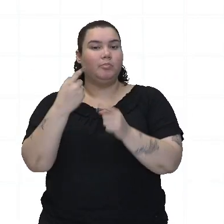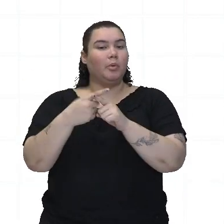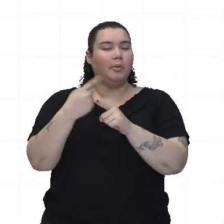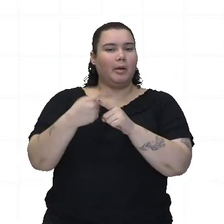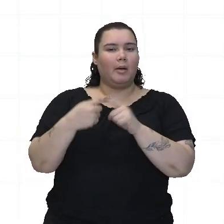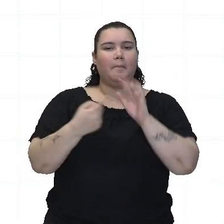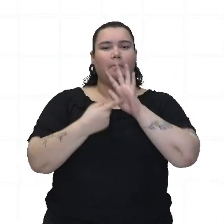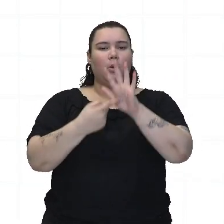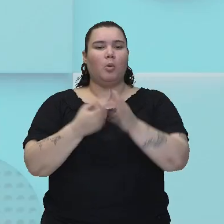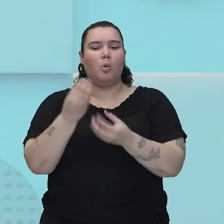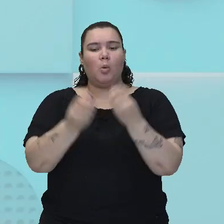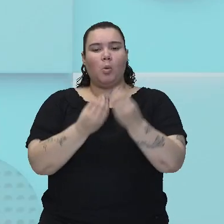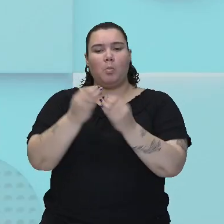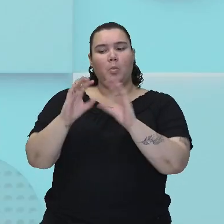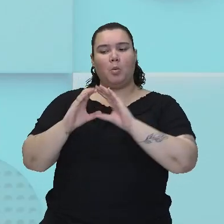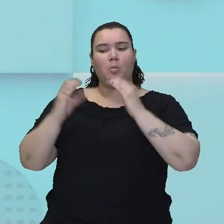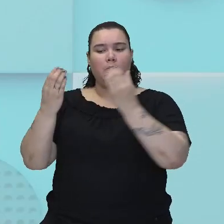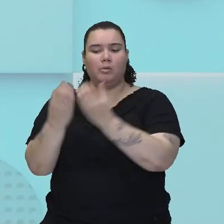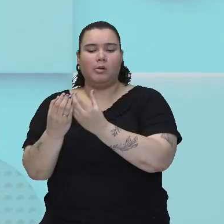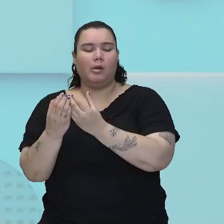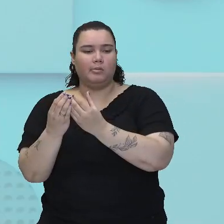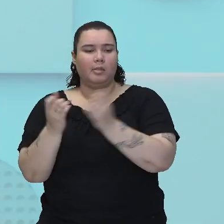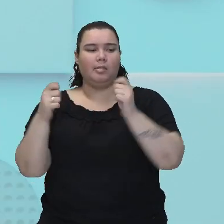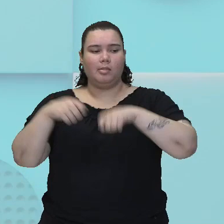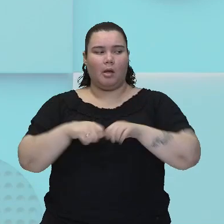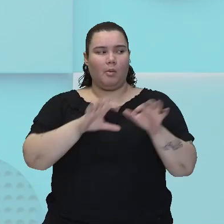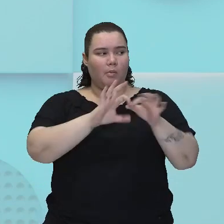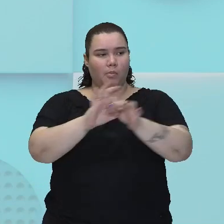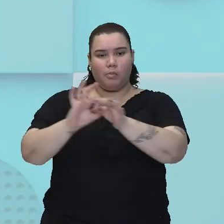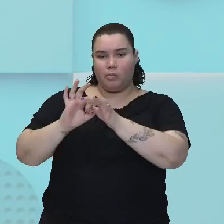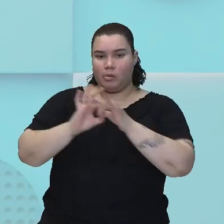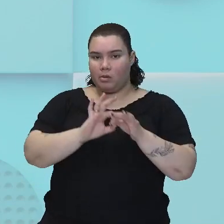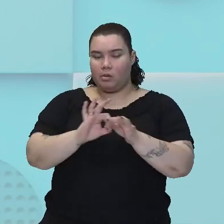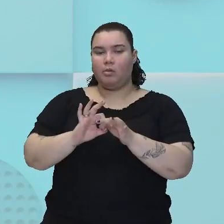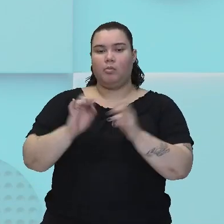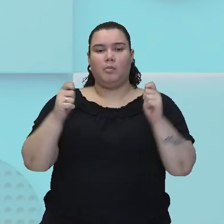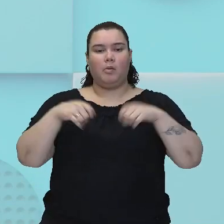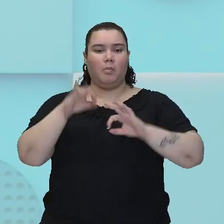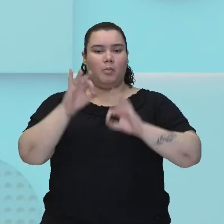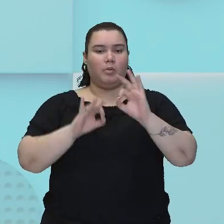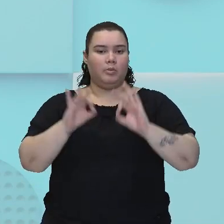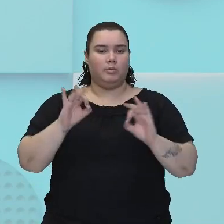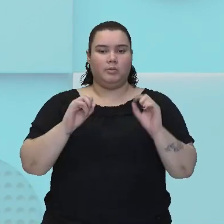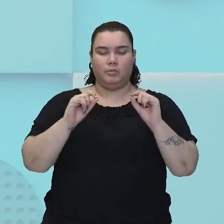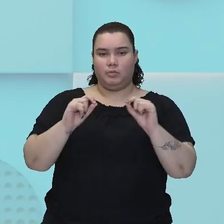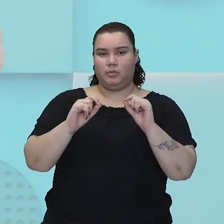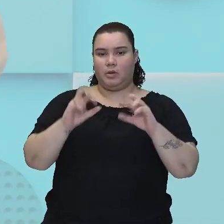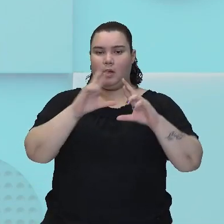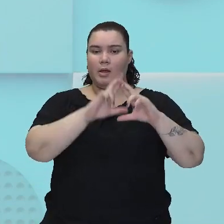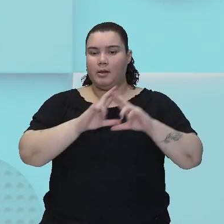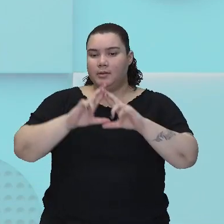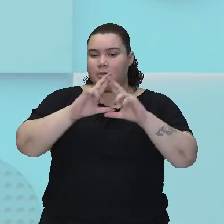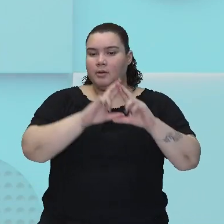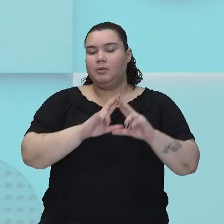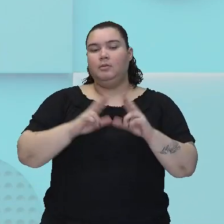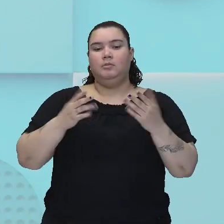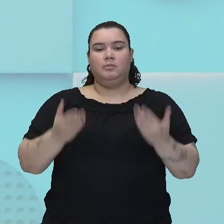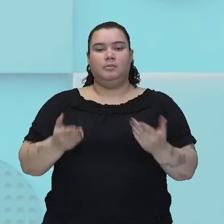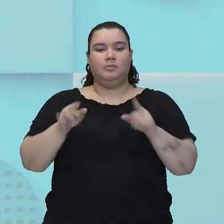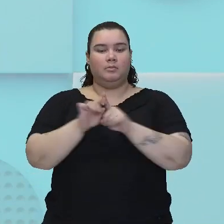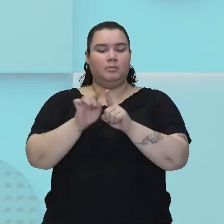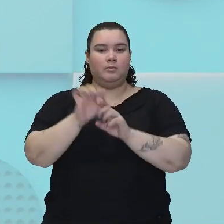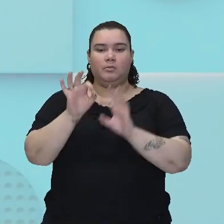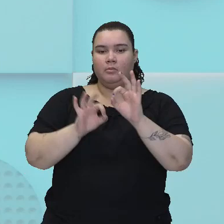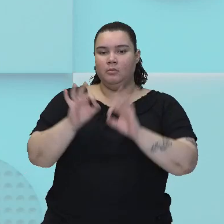de como comunidades podem se unir para ajudar nesse processo de reciclagem, para ajudar nesse processo